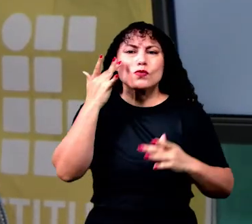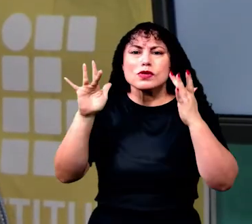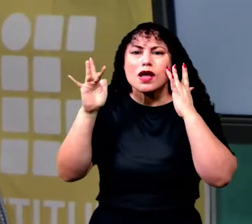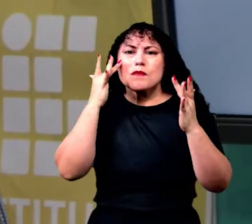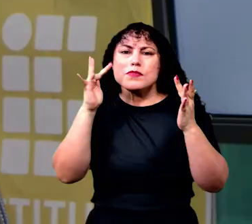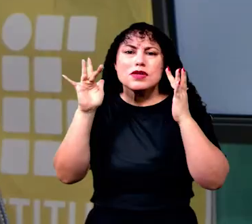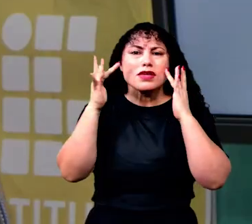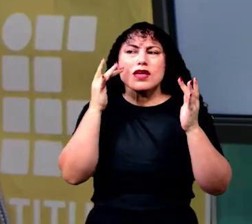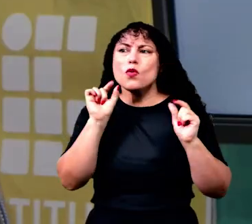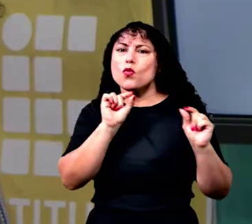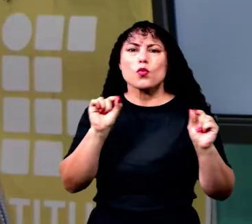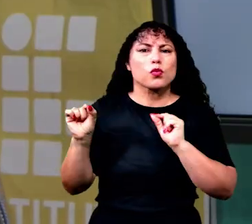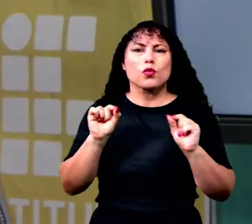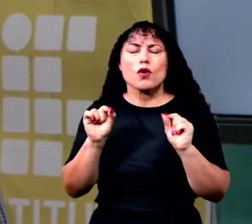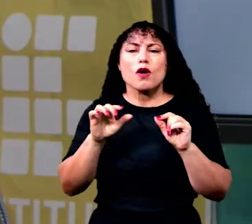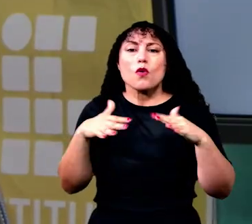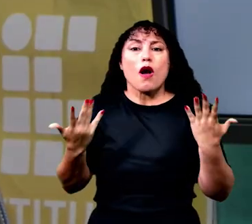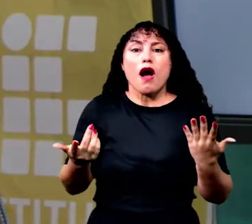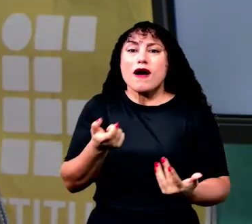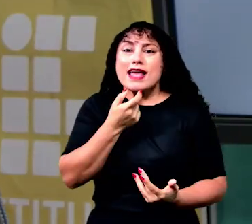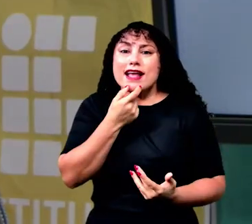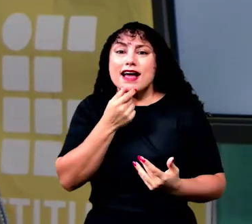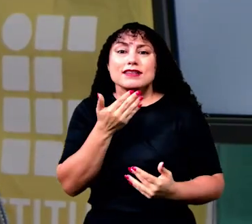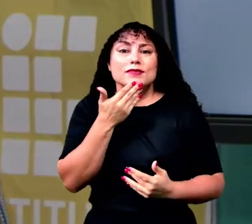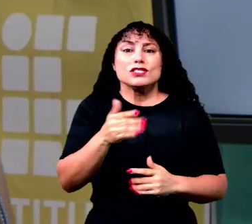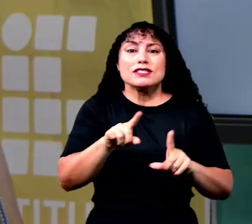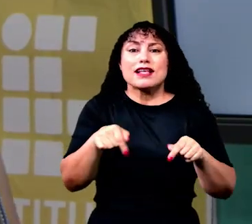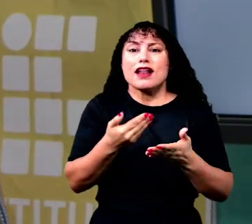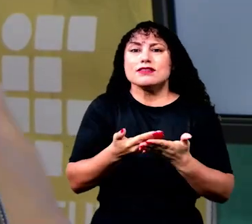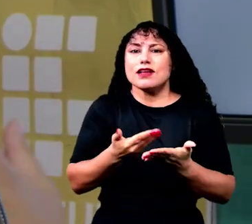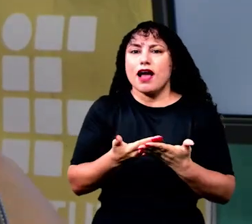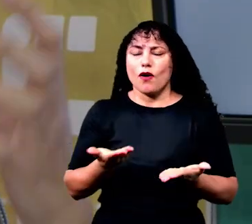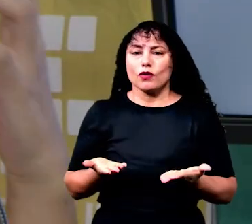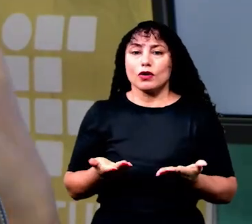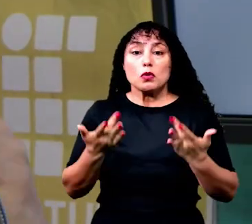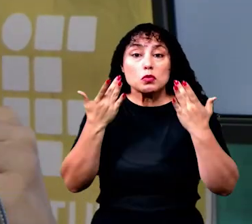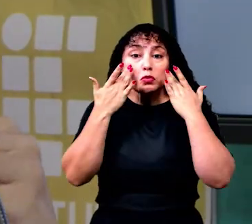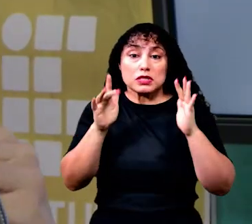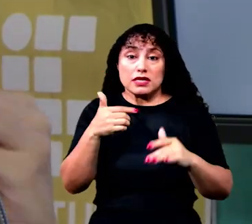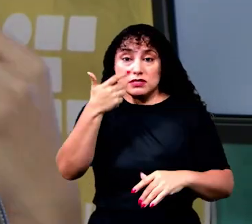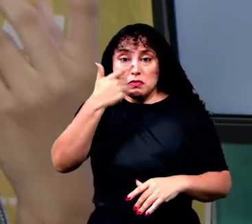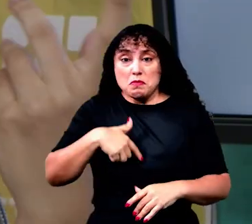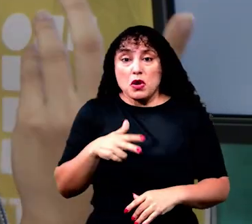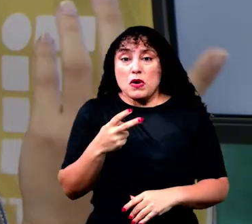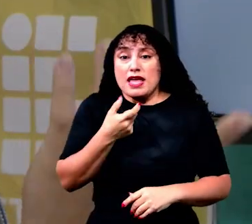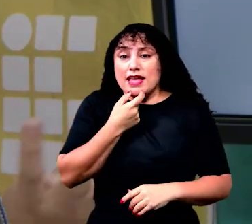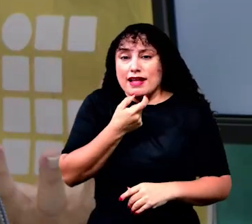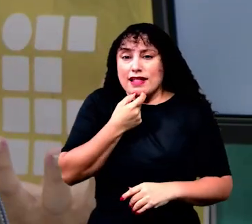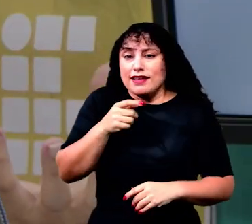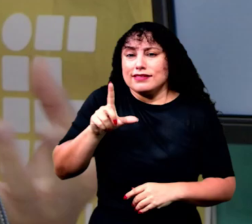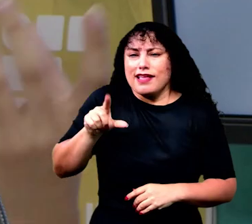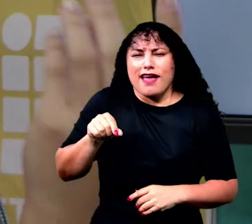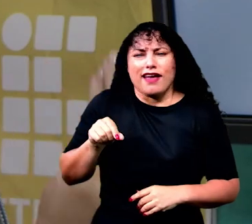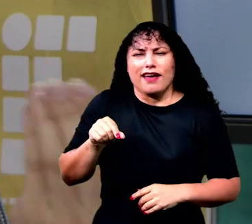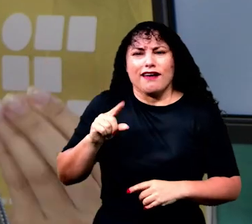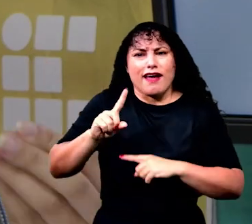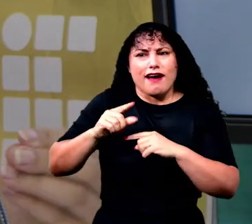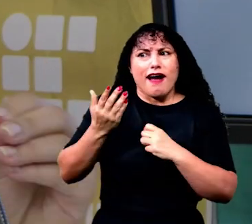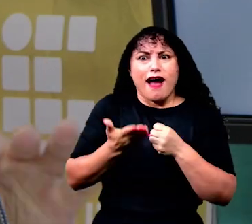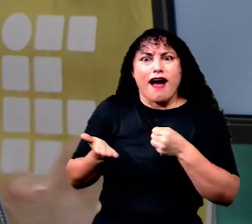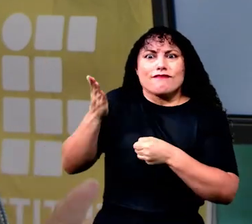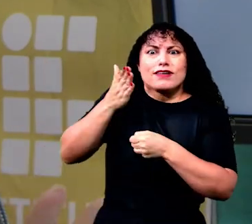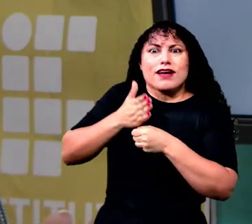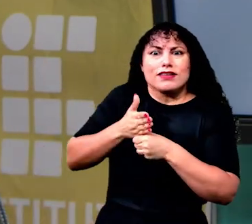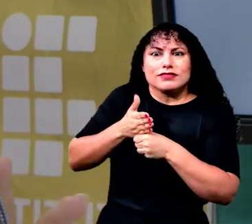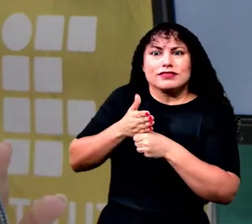exatamente qual é o inglês pedido em sala de aula. Tipo, eu não sabia se o meu inglês era muito avançado